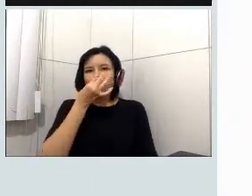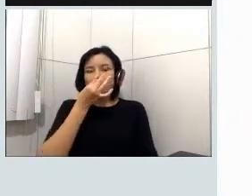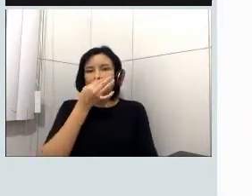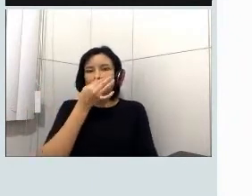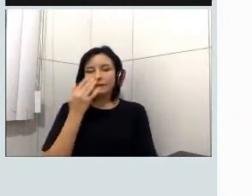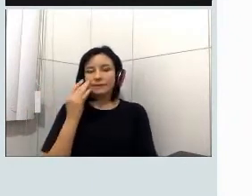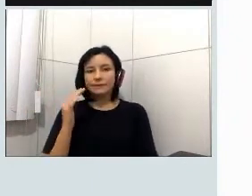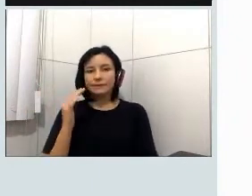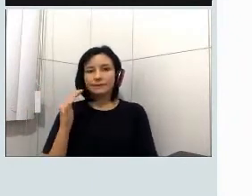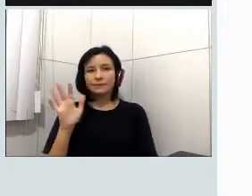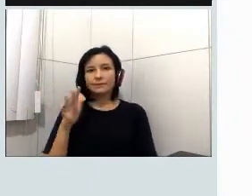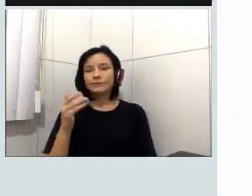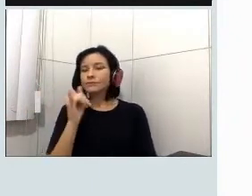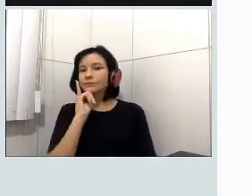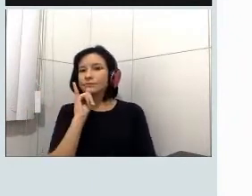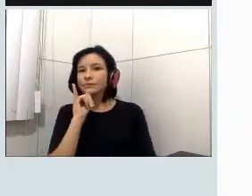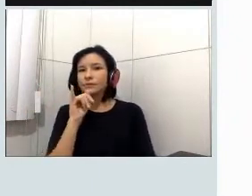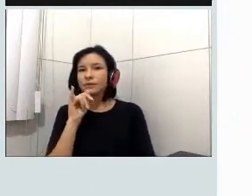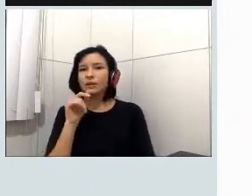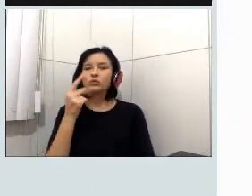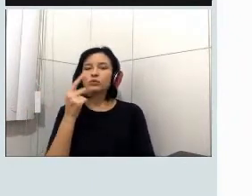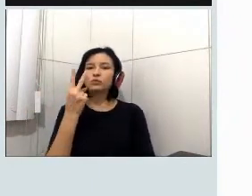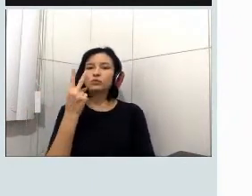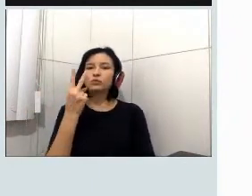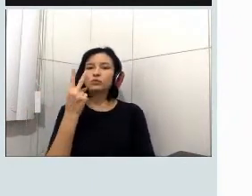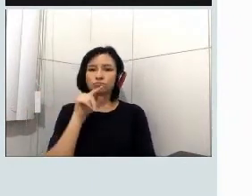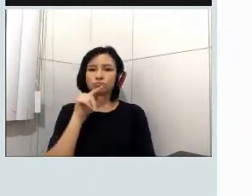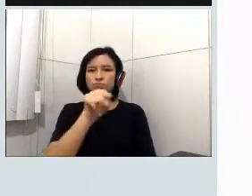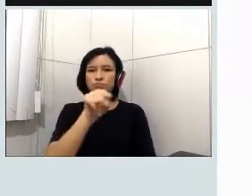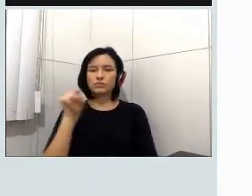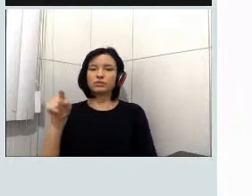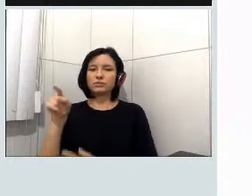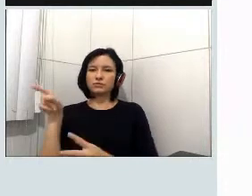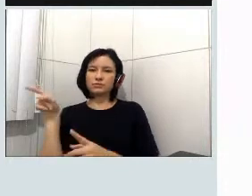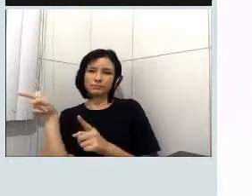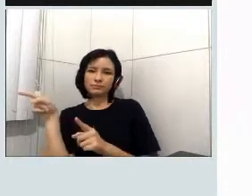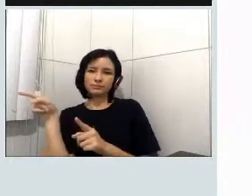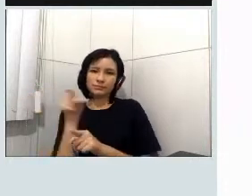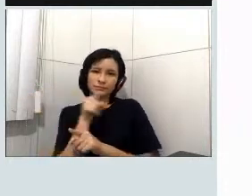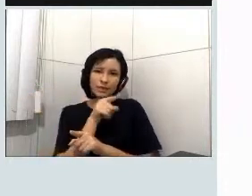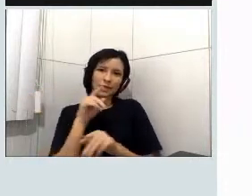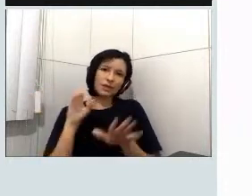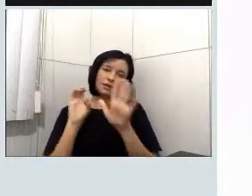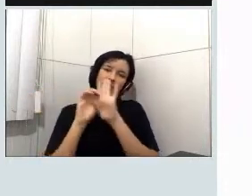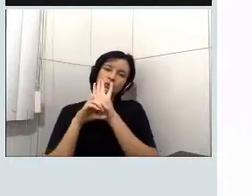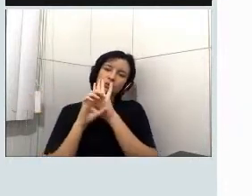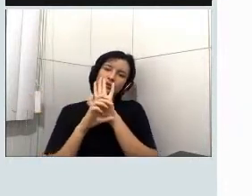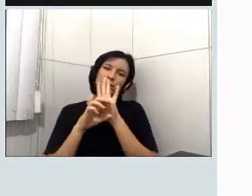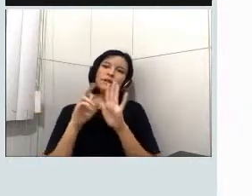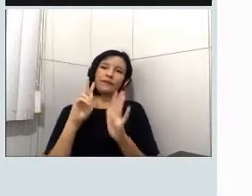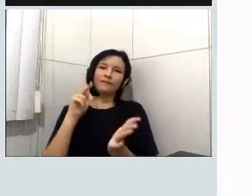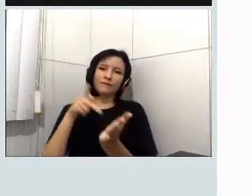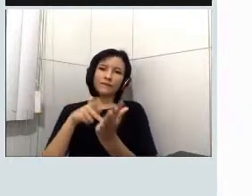e por esses dois pontos passa uma reta. Ou seja, esse conceito também é verdadeiro.